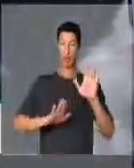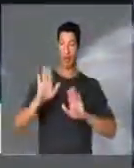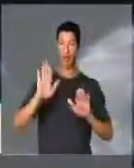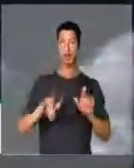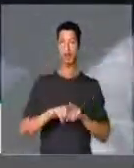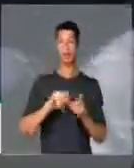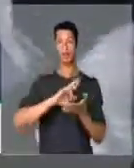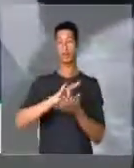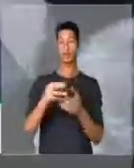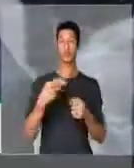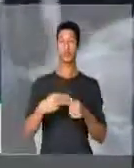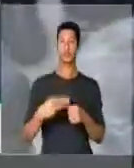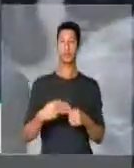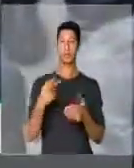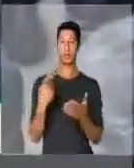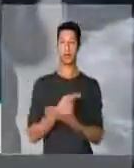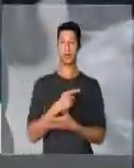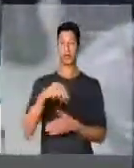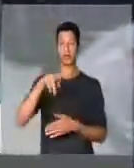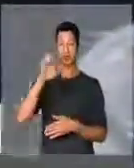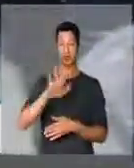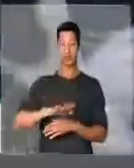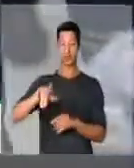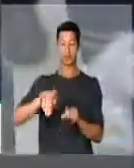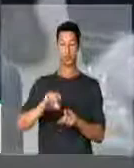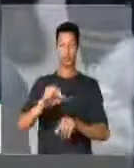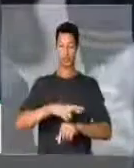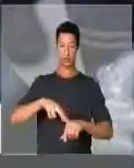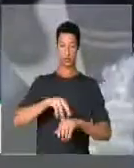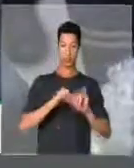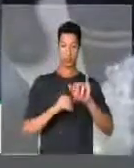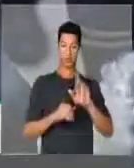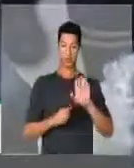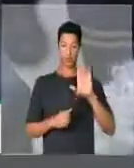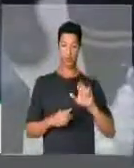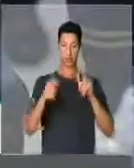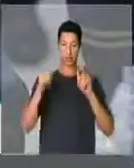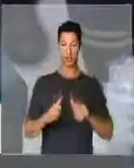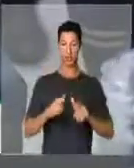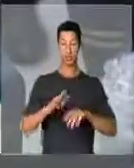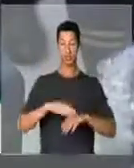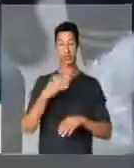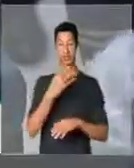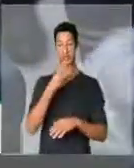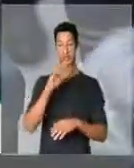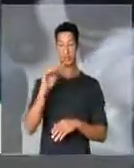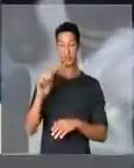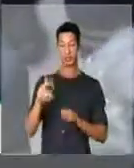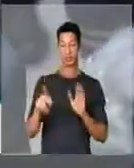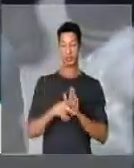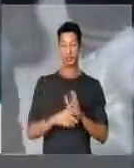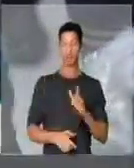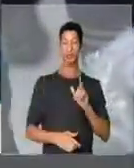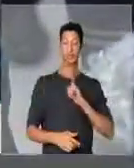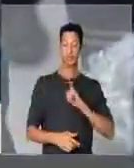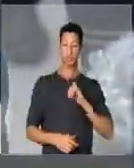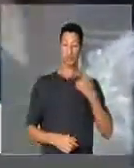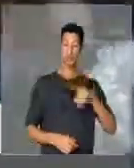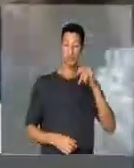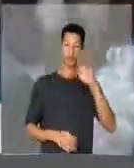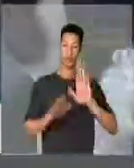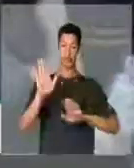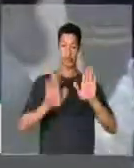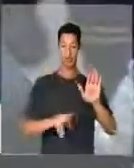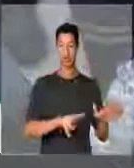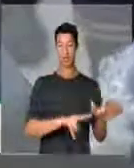leilão. Em vários municípios está acontecendo isso no Nordeste, inclusive na região de Irecê, onde mais de 400 propriedades irão